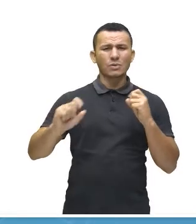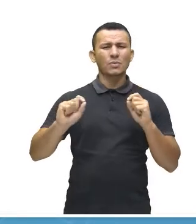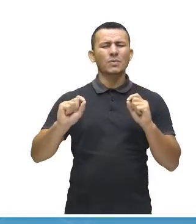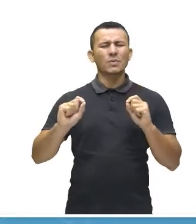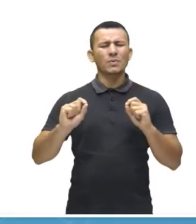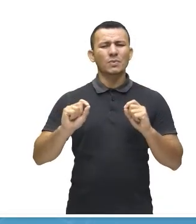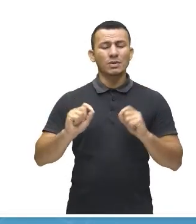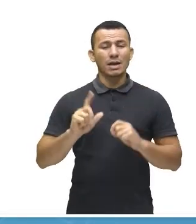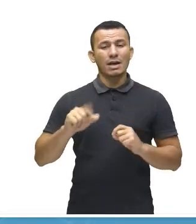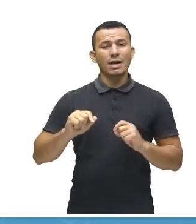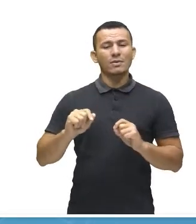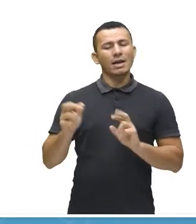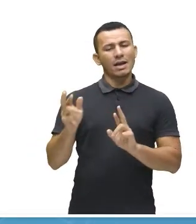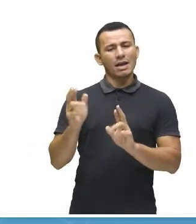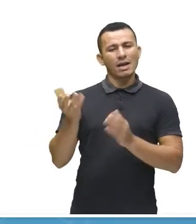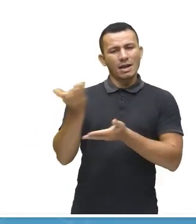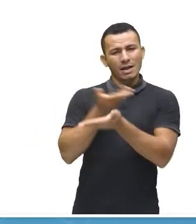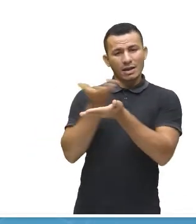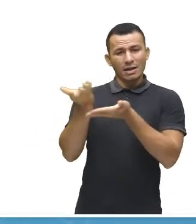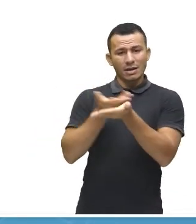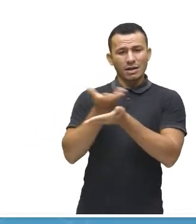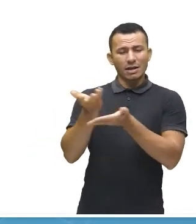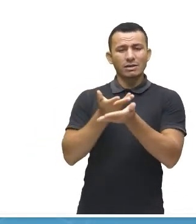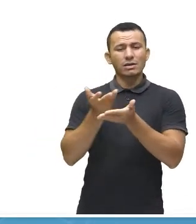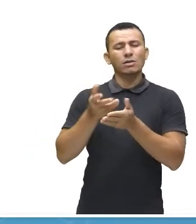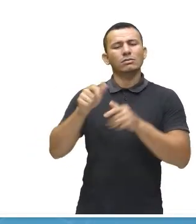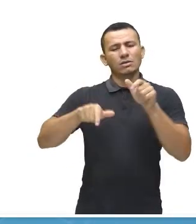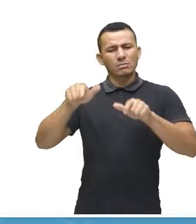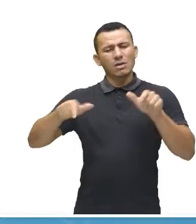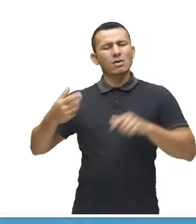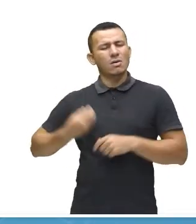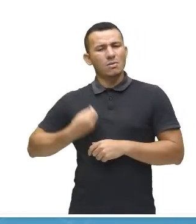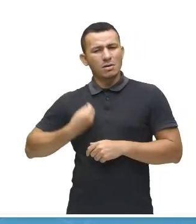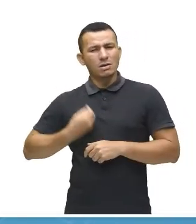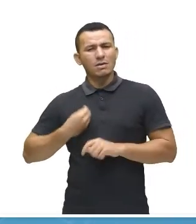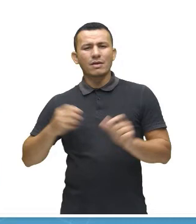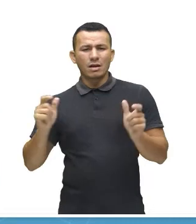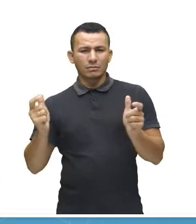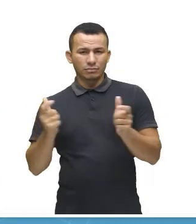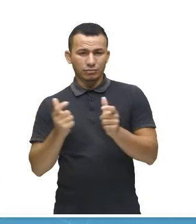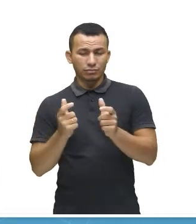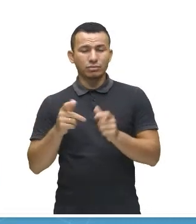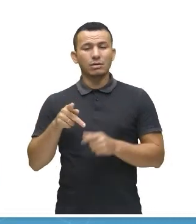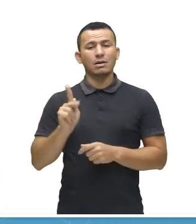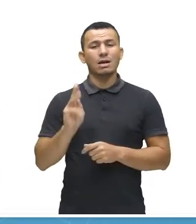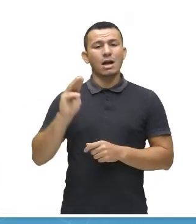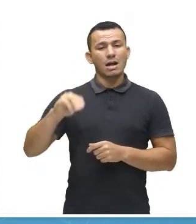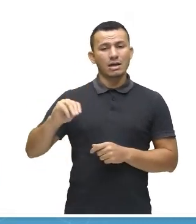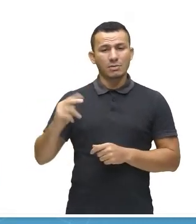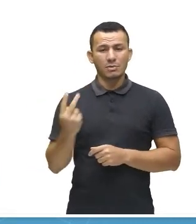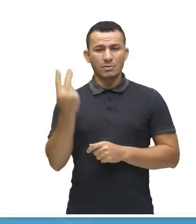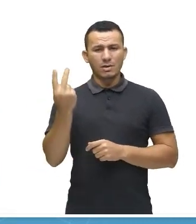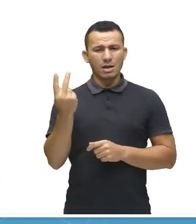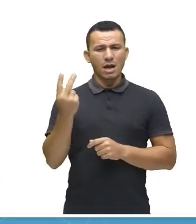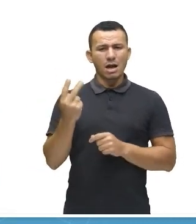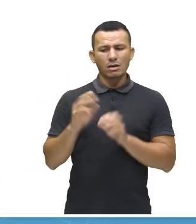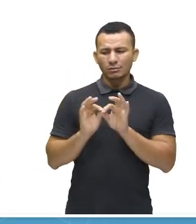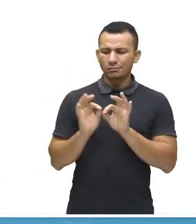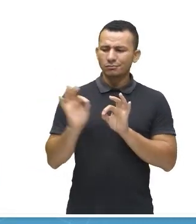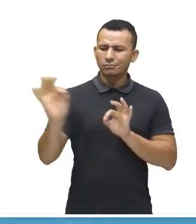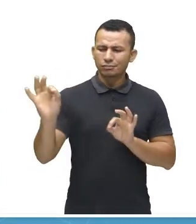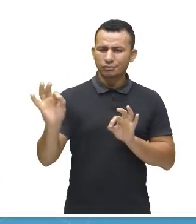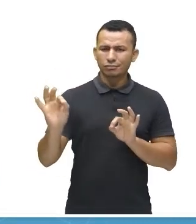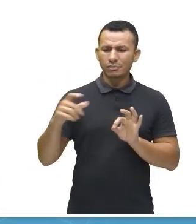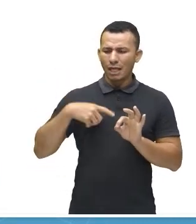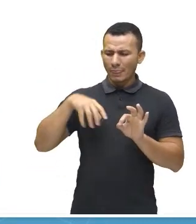isso? É a relação dos habitantes por quilômetros quadrados, tá? Então, por